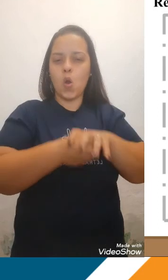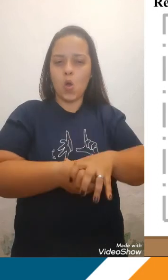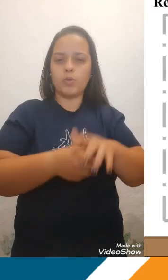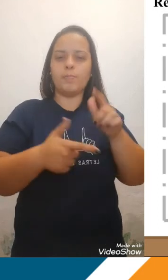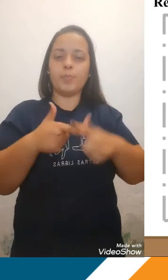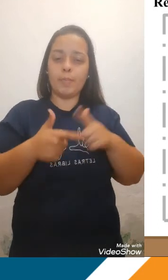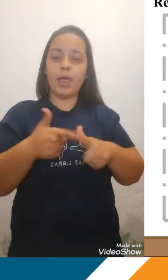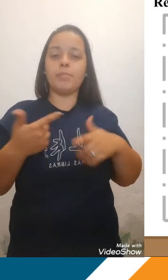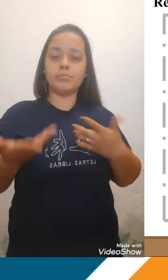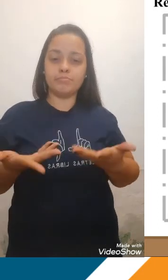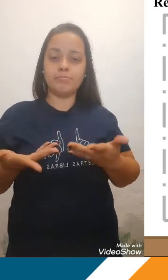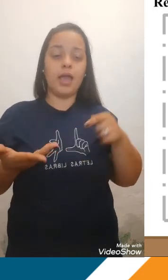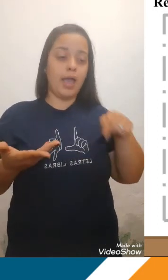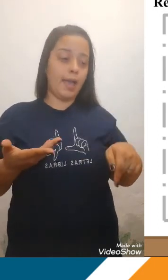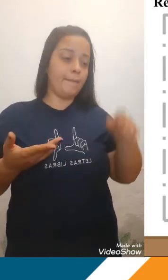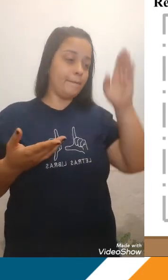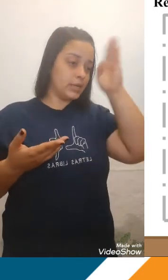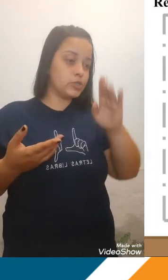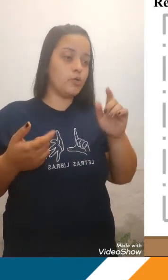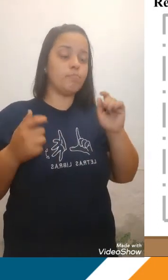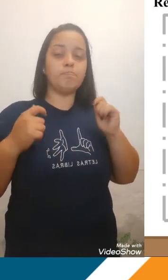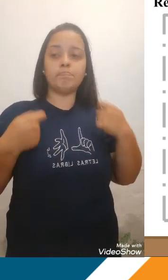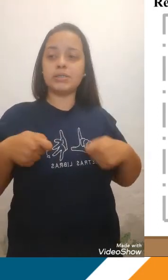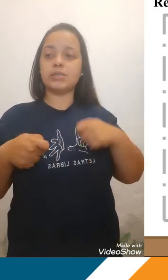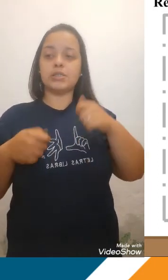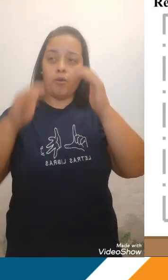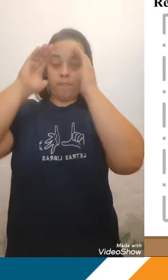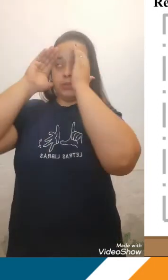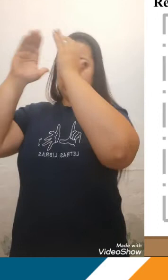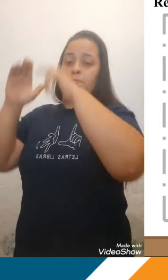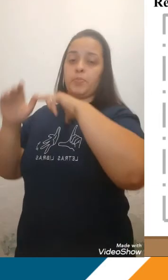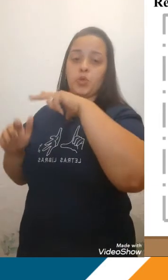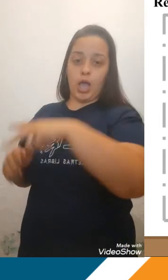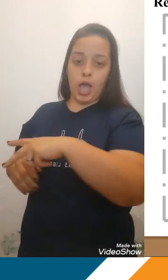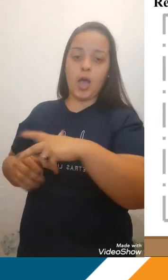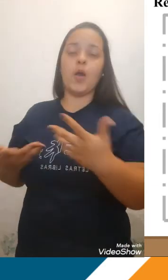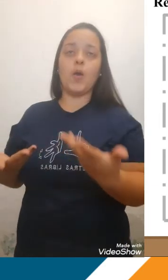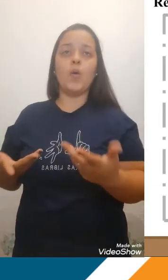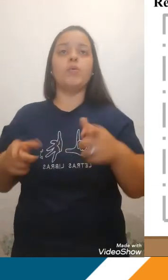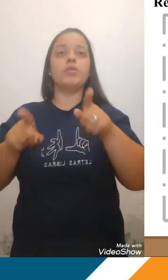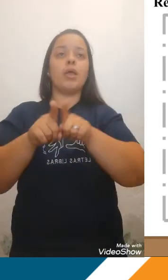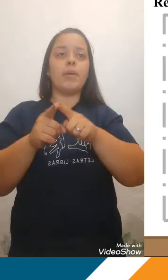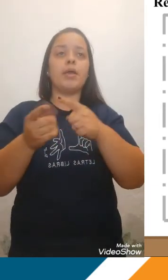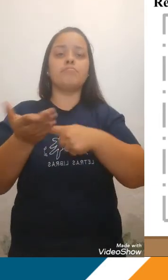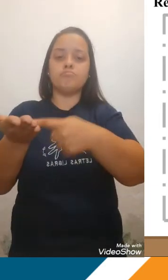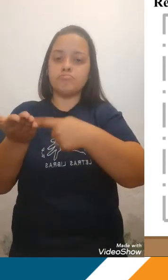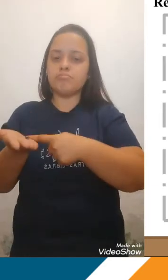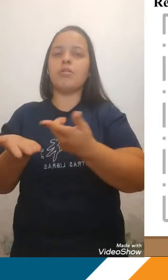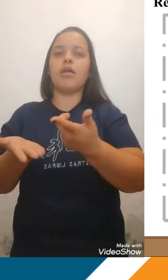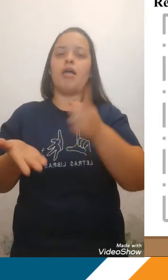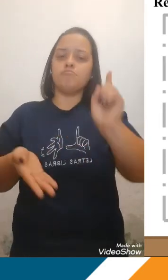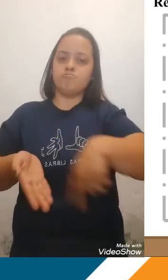como subordinar as províncias brasileiras às decisões de Lisboa e anular os tratados feitos com os ingleses, o